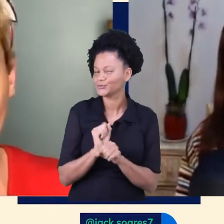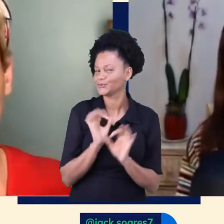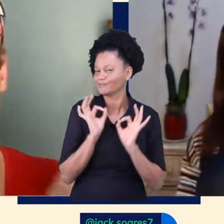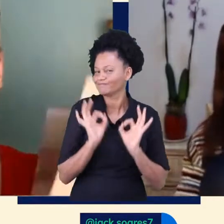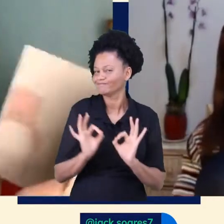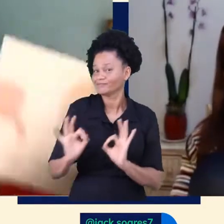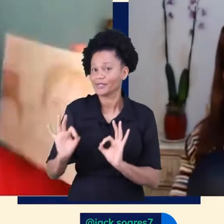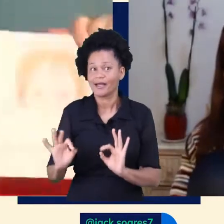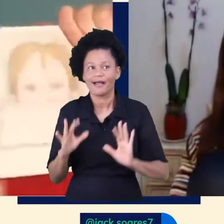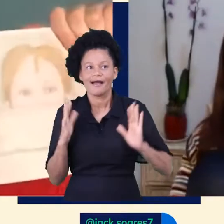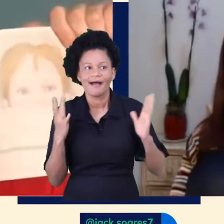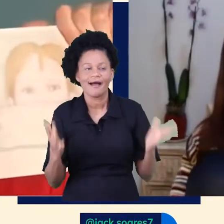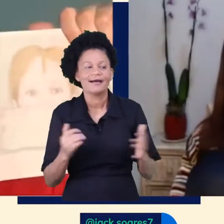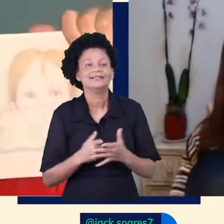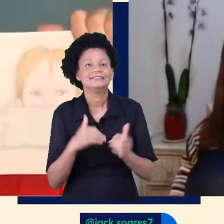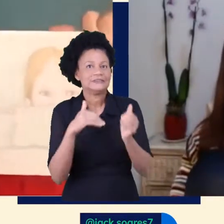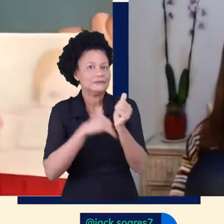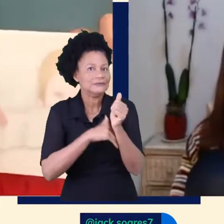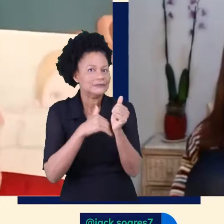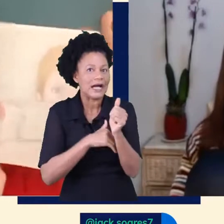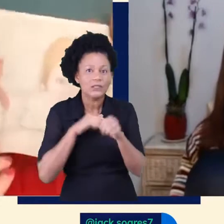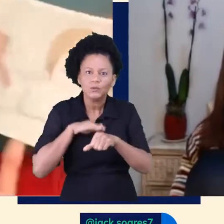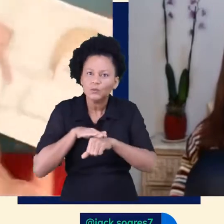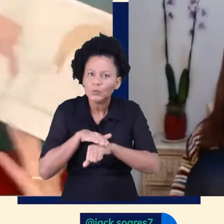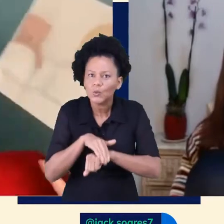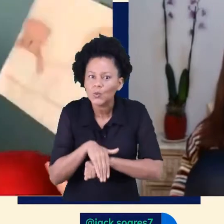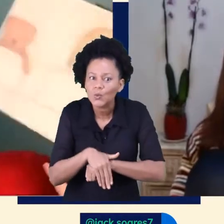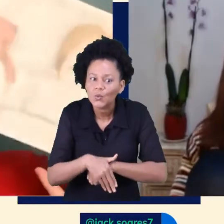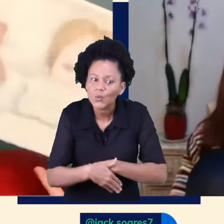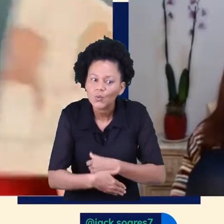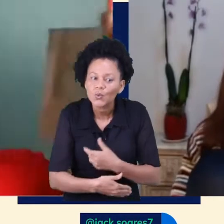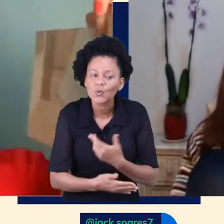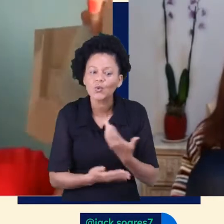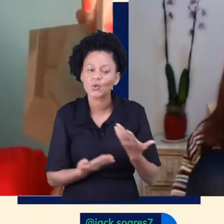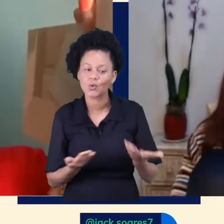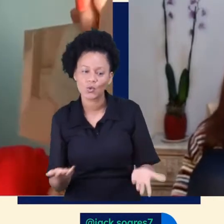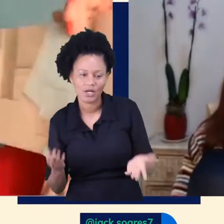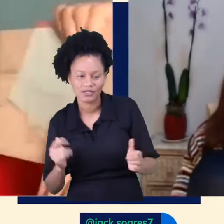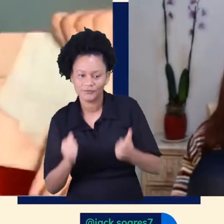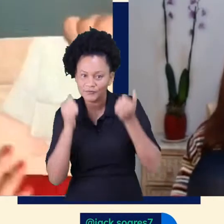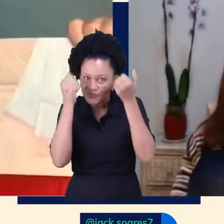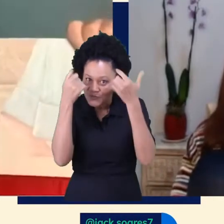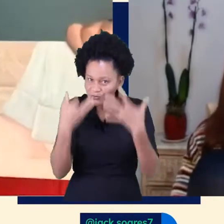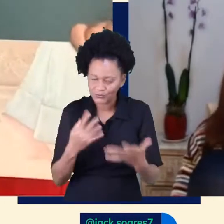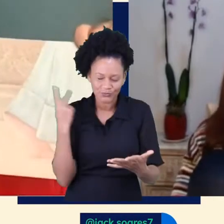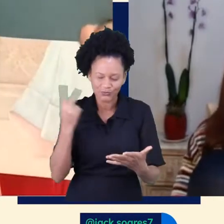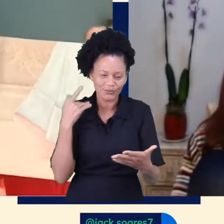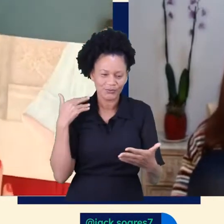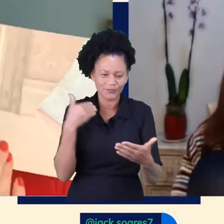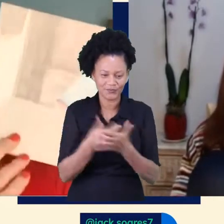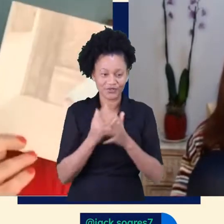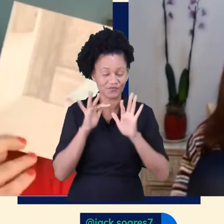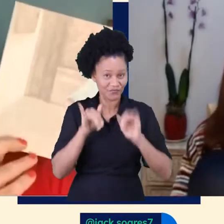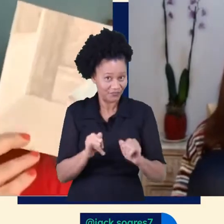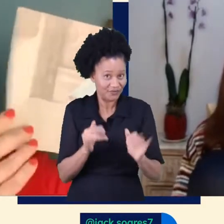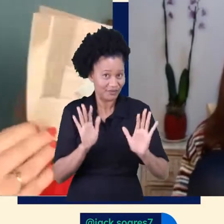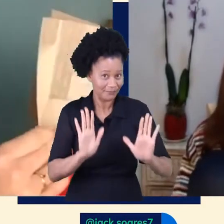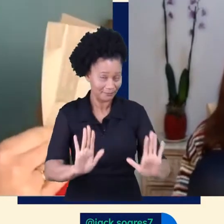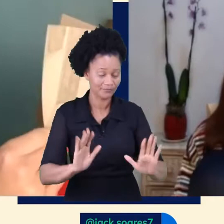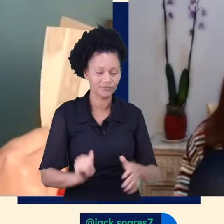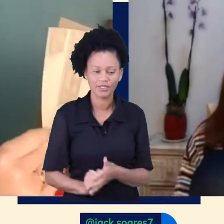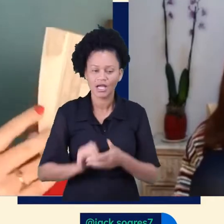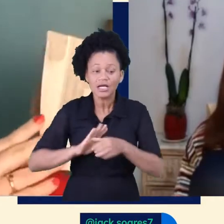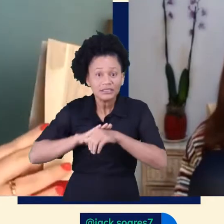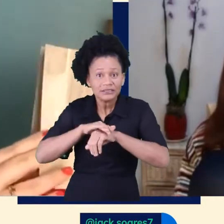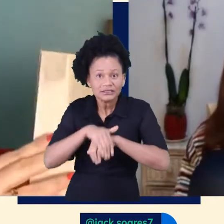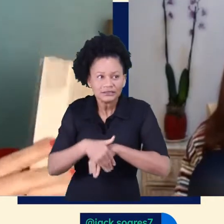que é à noite. Então, à noite, o menino, não vou contar a história toda aqui, porque estamos chegando no final, mas à noite, quando não o viam,